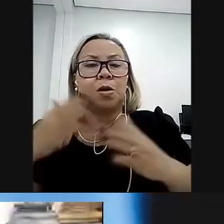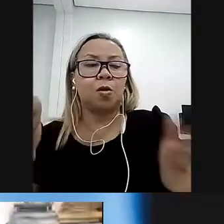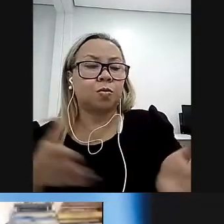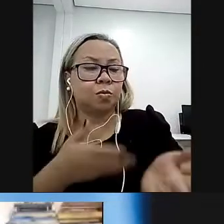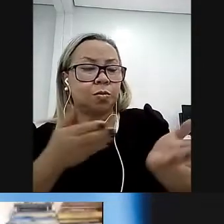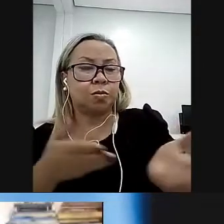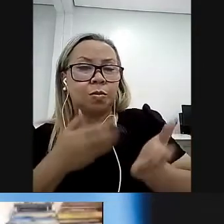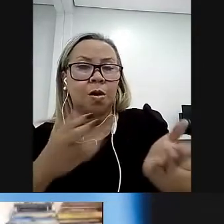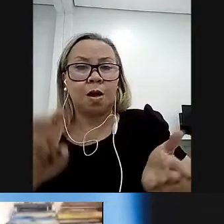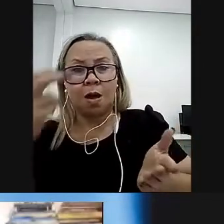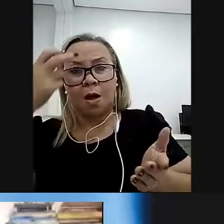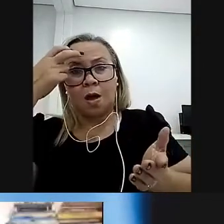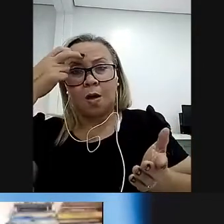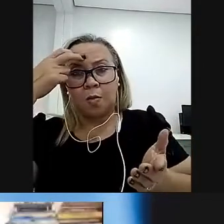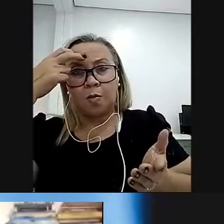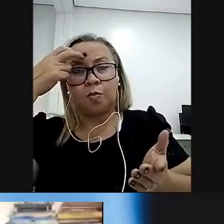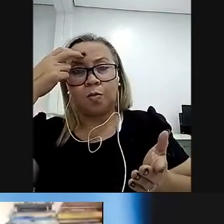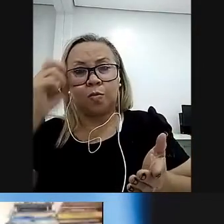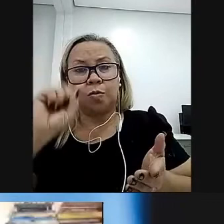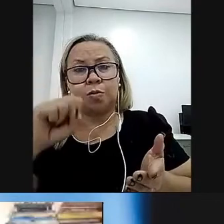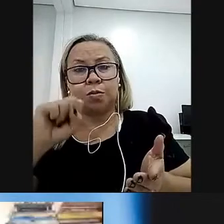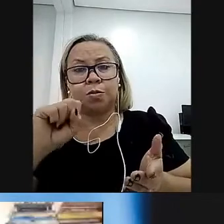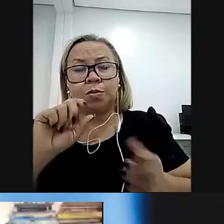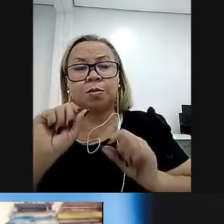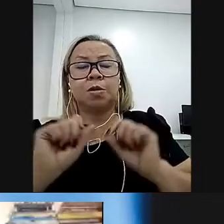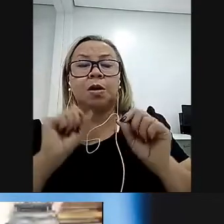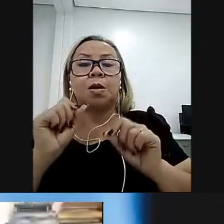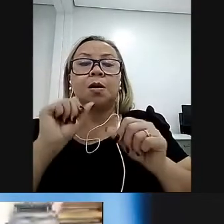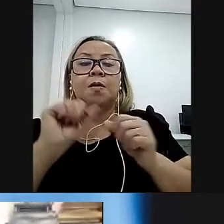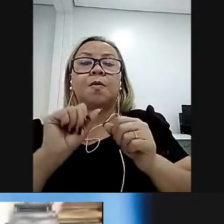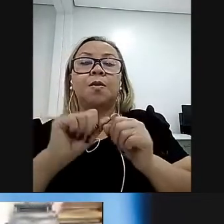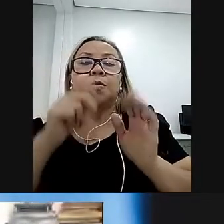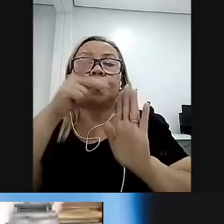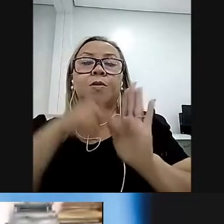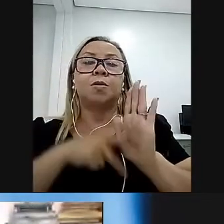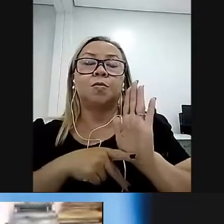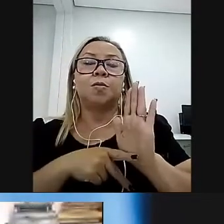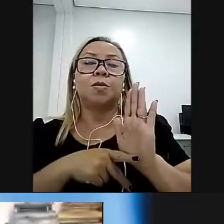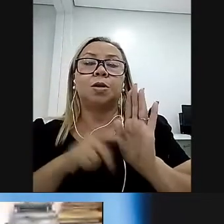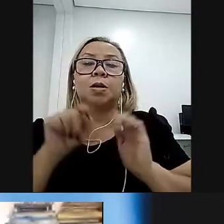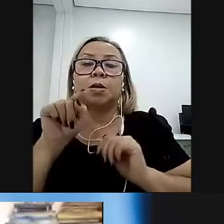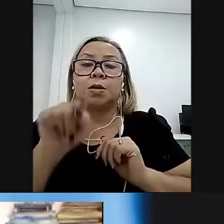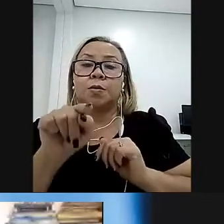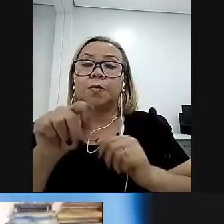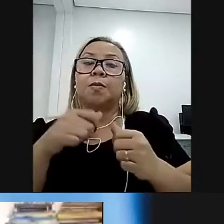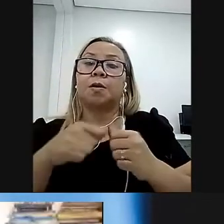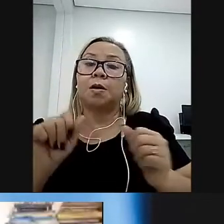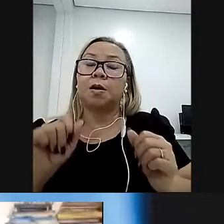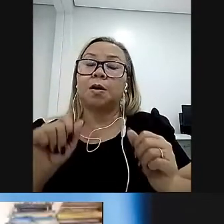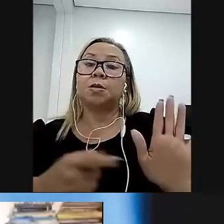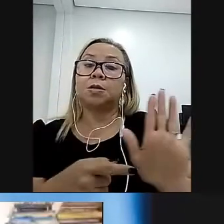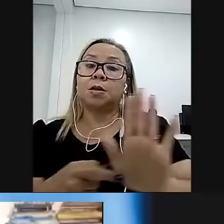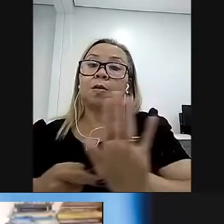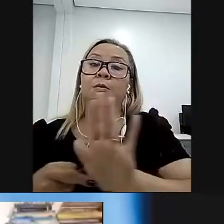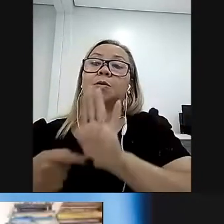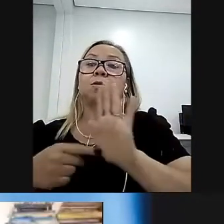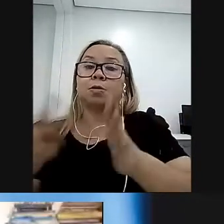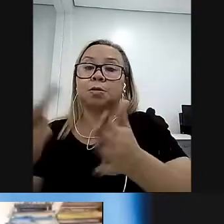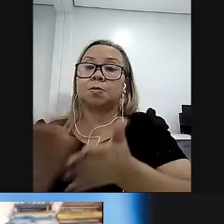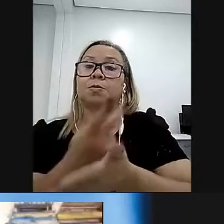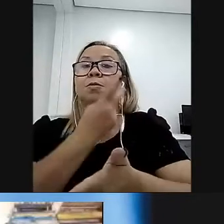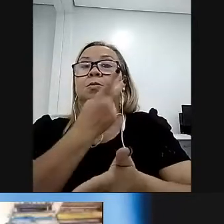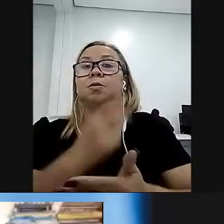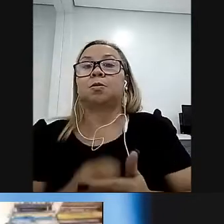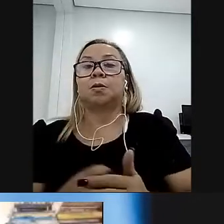cultura e que fez com que esse projeto que você está pondo no ar acontecesse. Boa noite